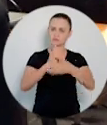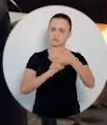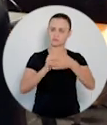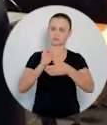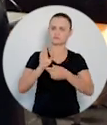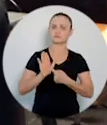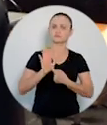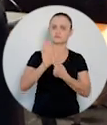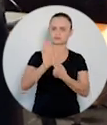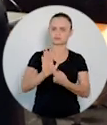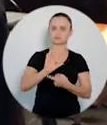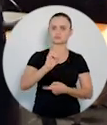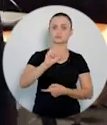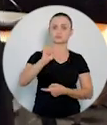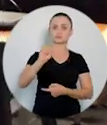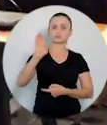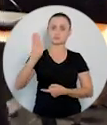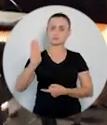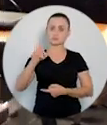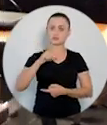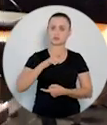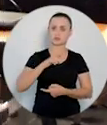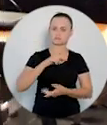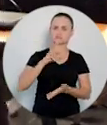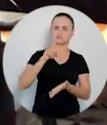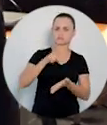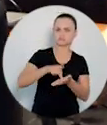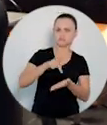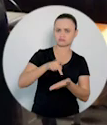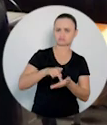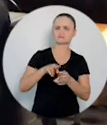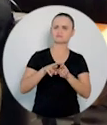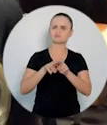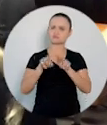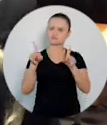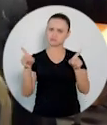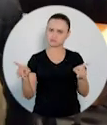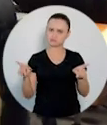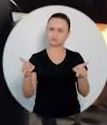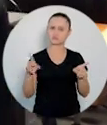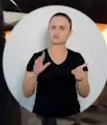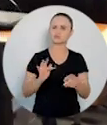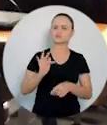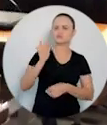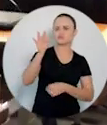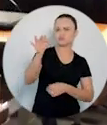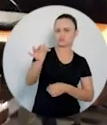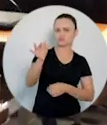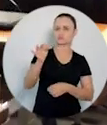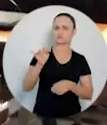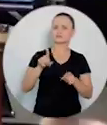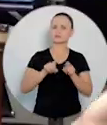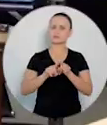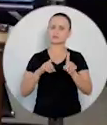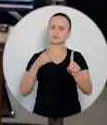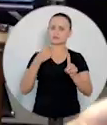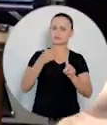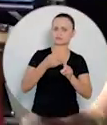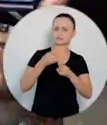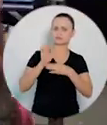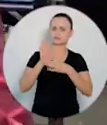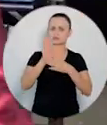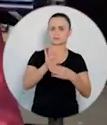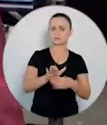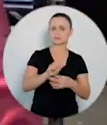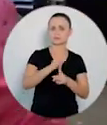OAB Nacional, garante justamente uma perspectiva diferente, não só da advocacia, mas também pela sociedade. Primeiro que